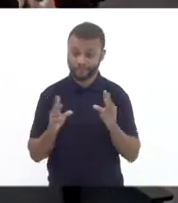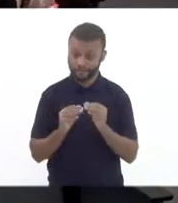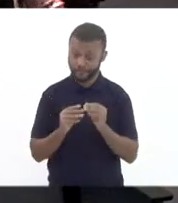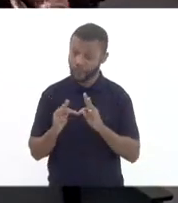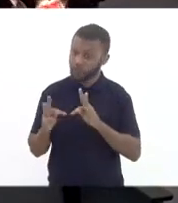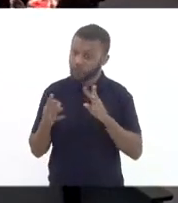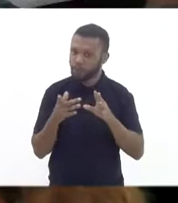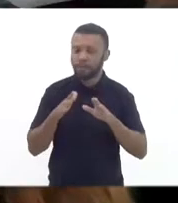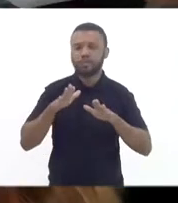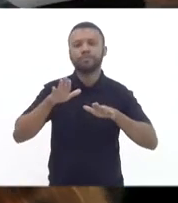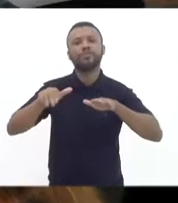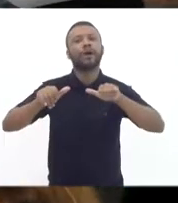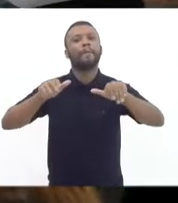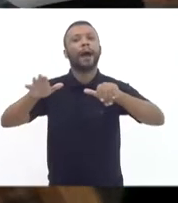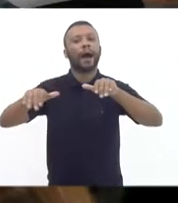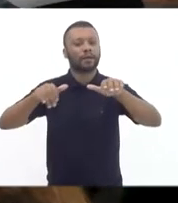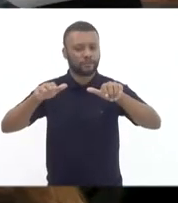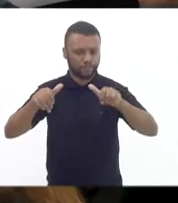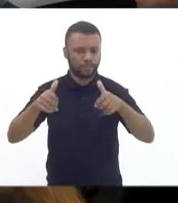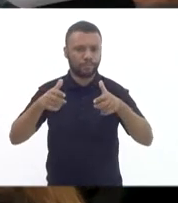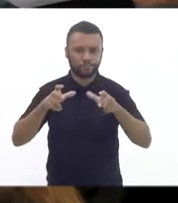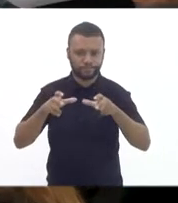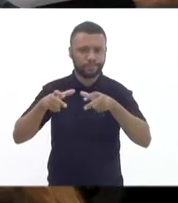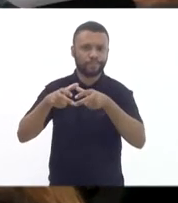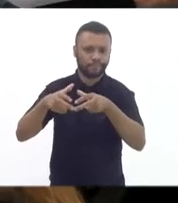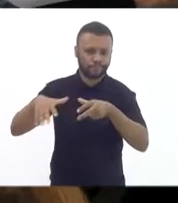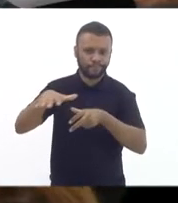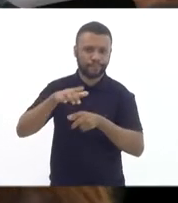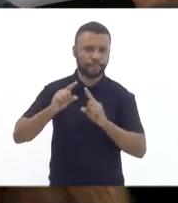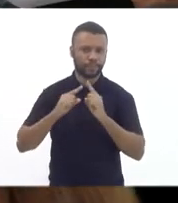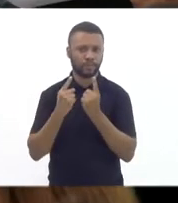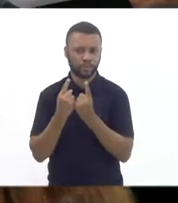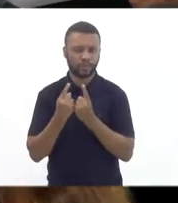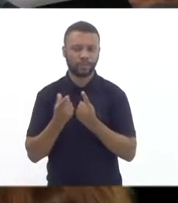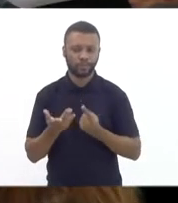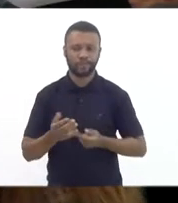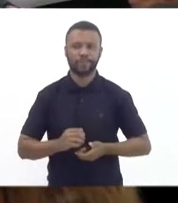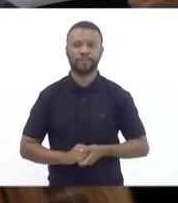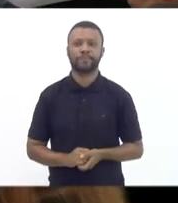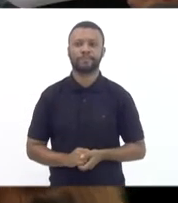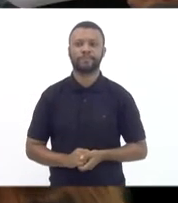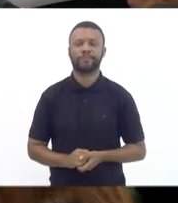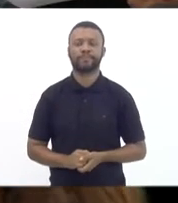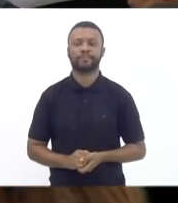chamados. Todos foram chamados. 100%.